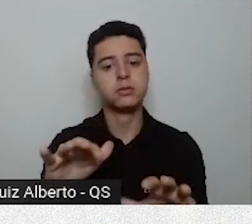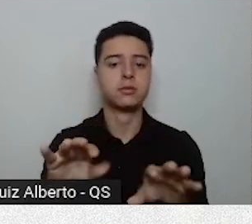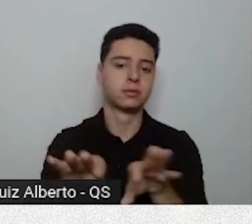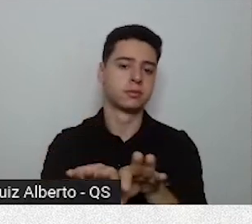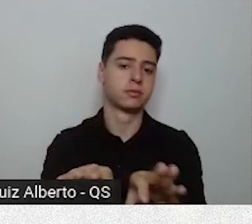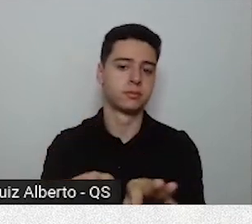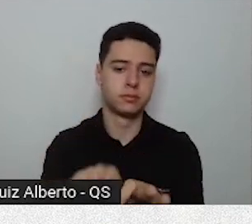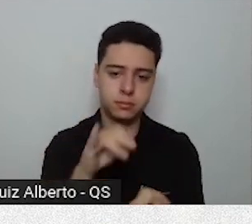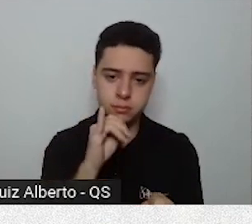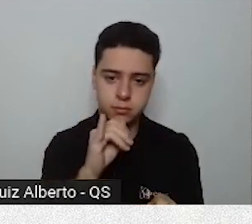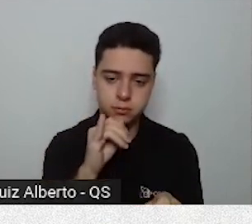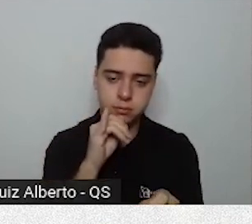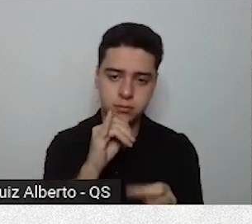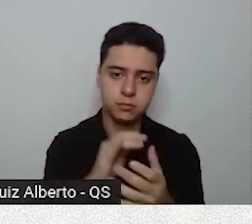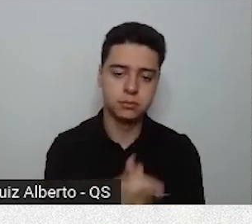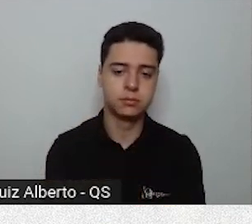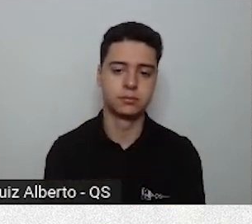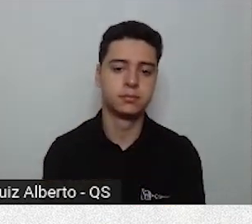mais um pouquinho